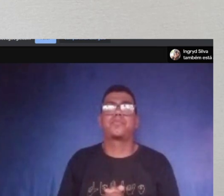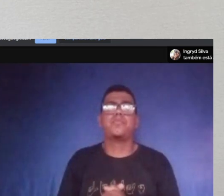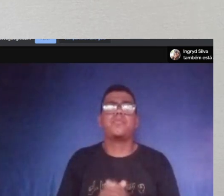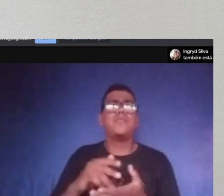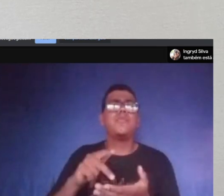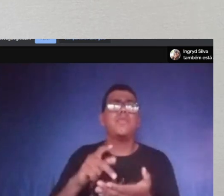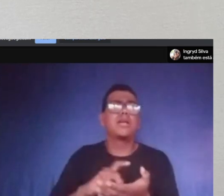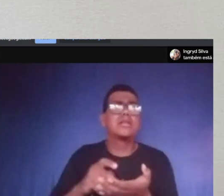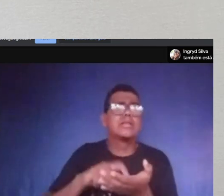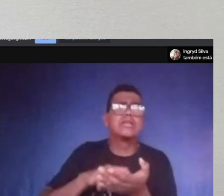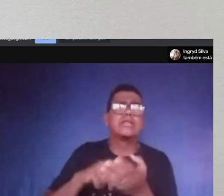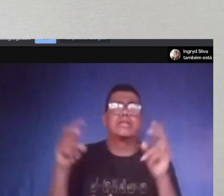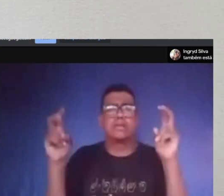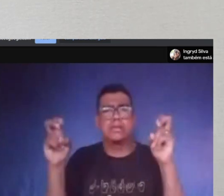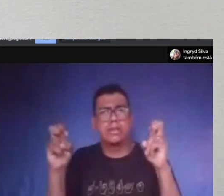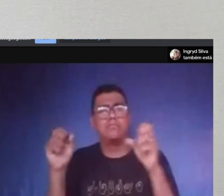Jesus. Amém.